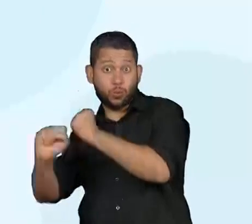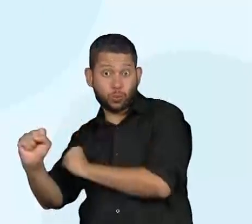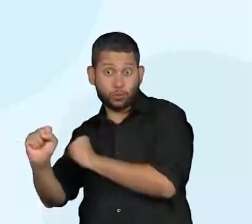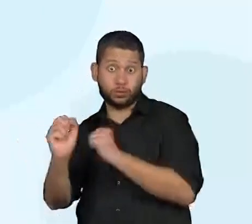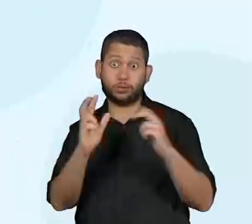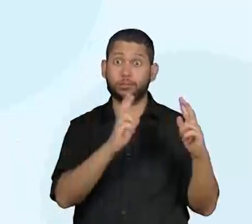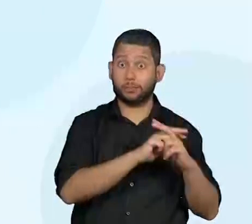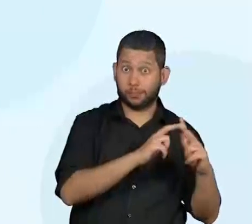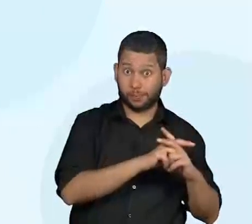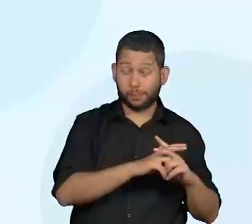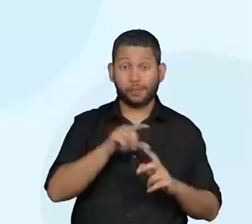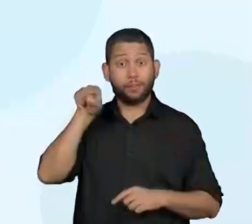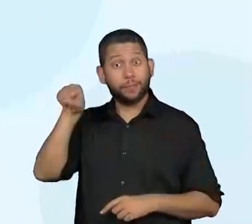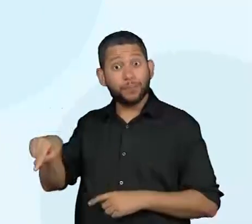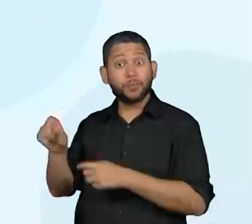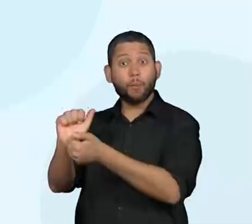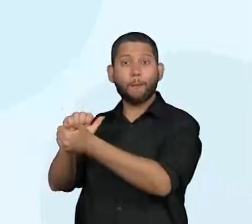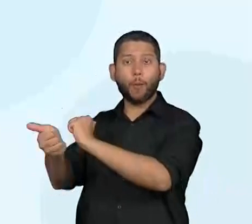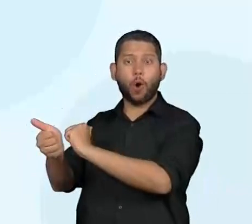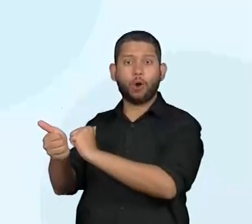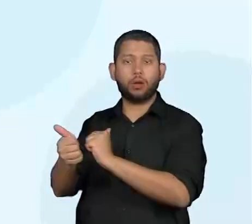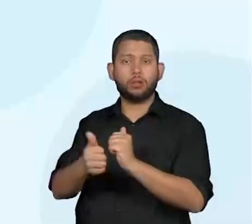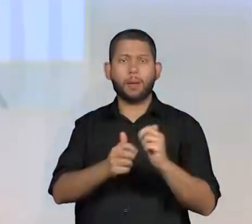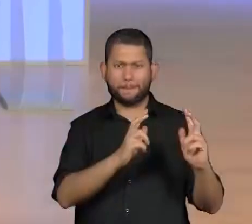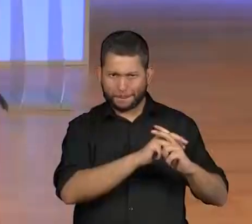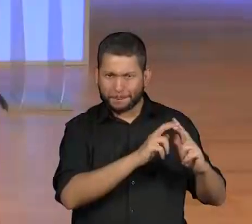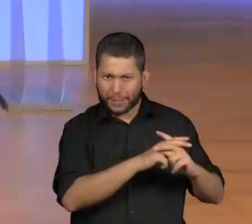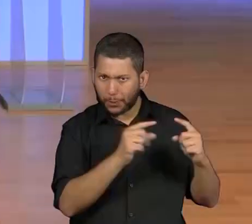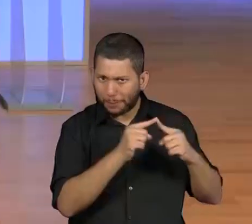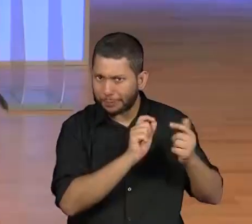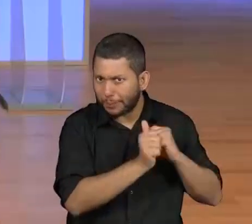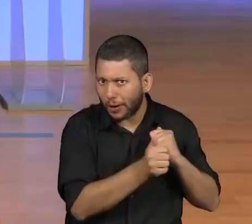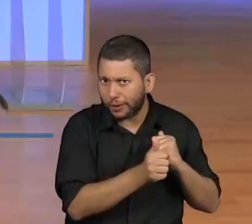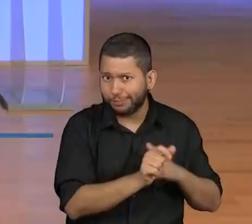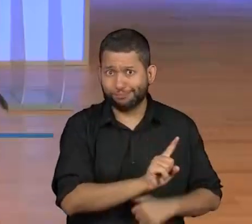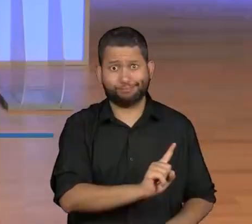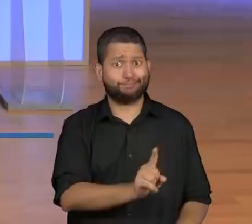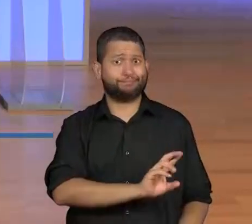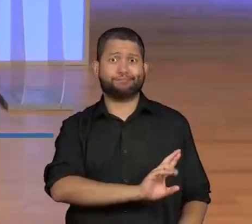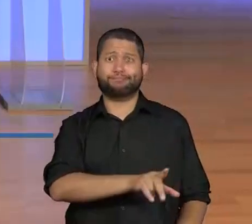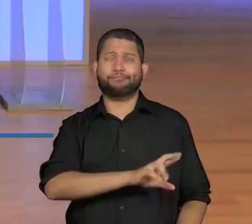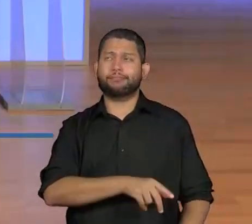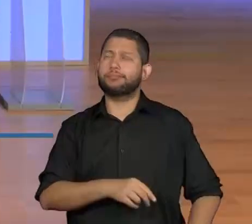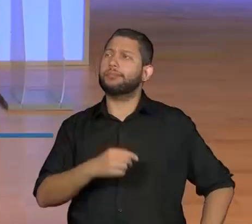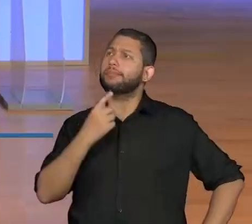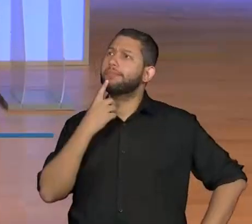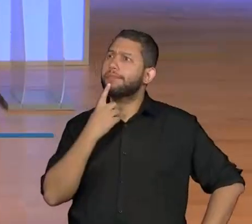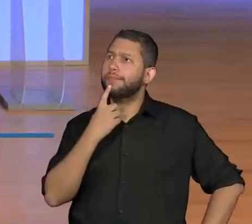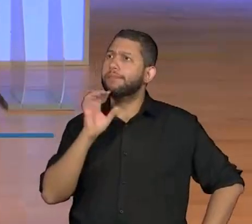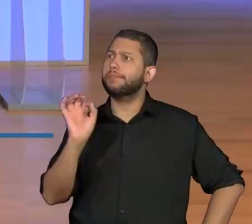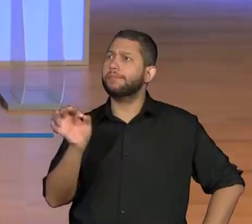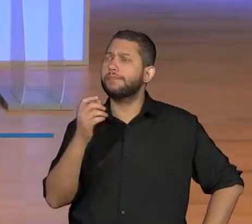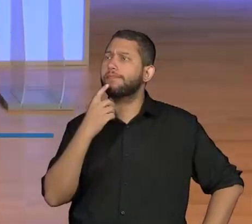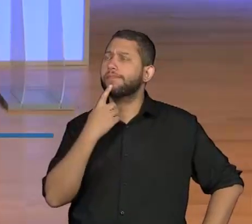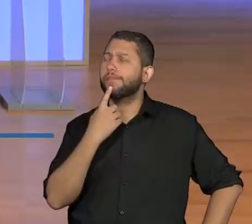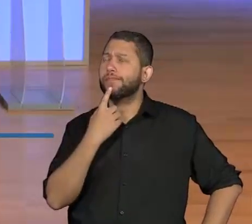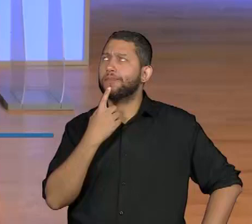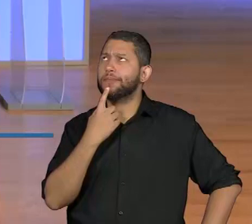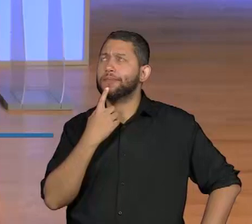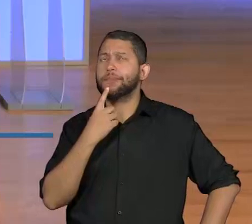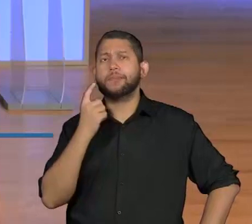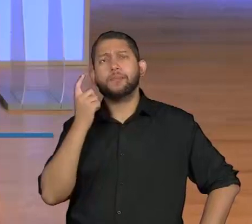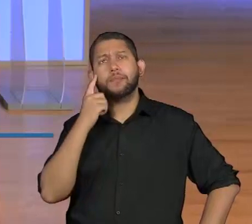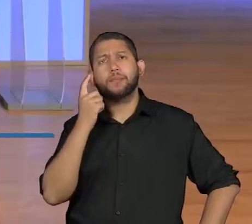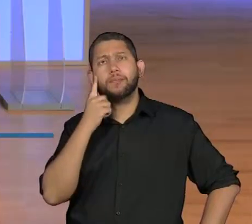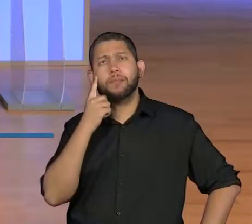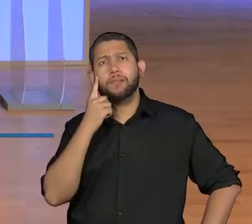um esporte, briga não é. Eu vou depois imprimir isso daí, professora. Tá bom. Vou colocar